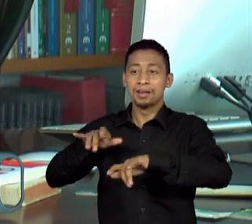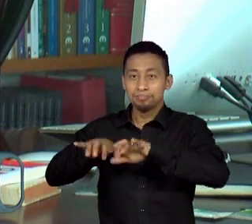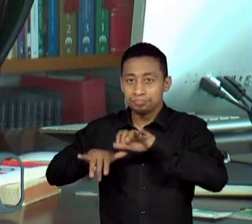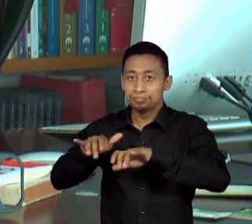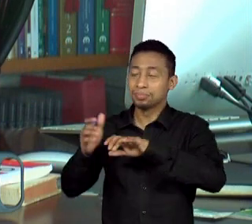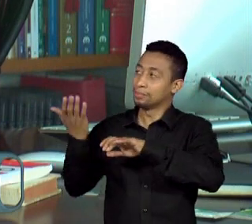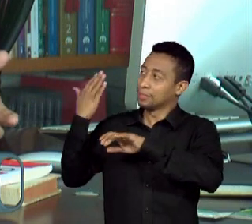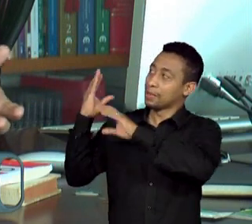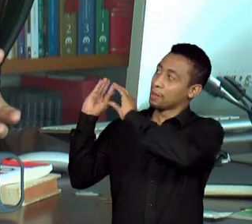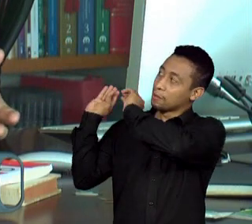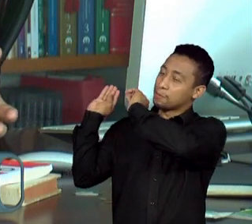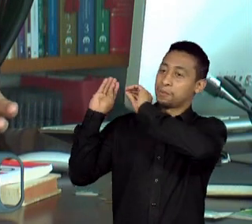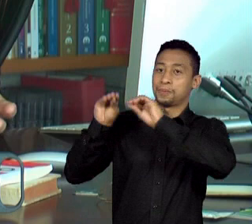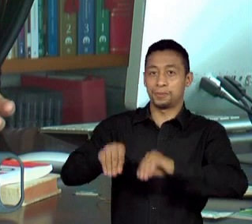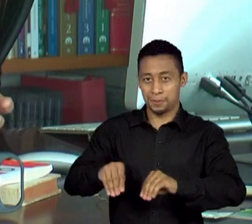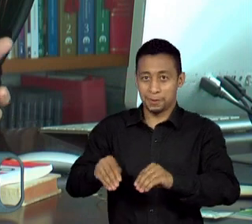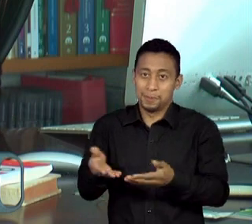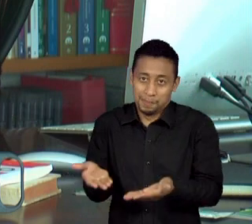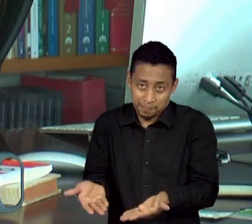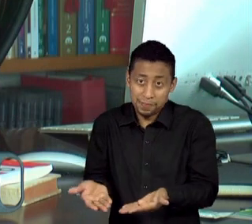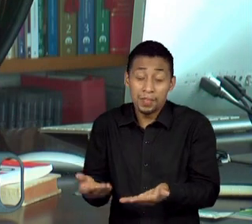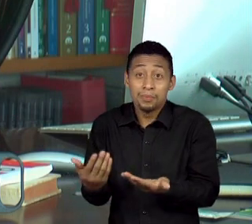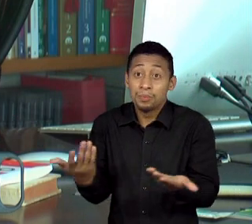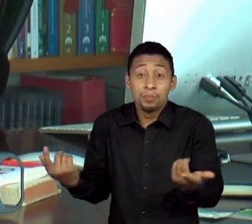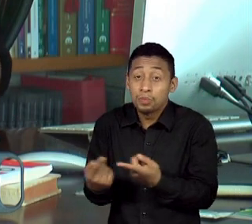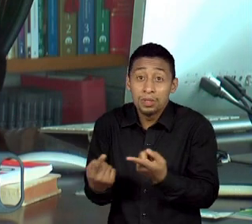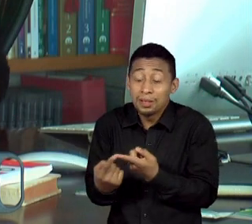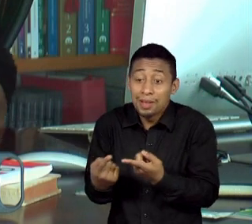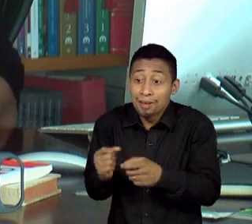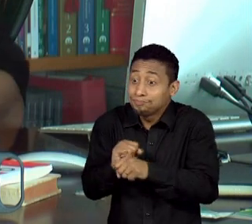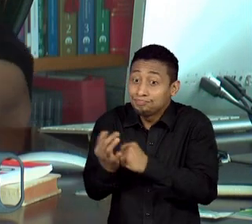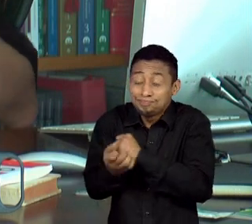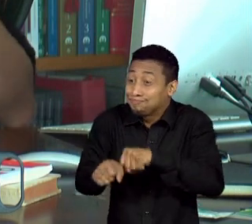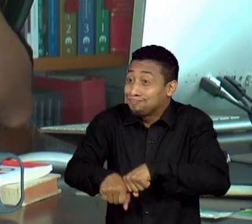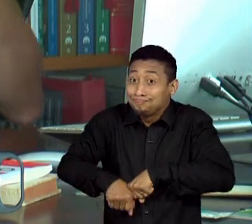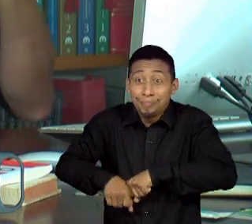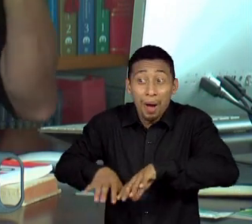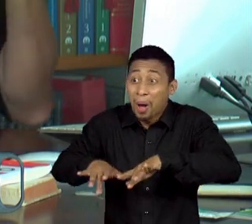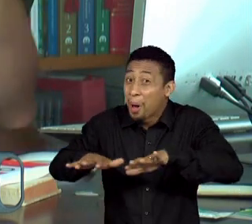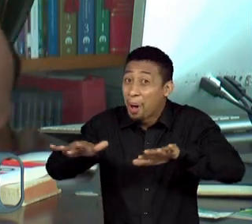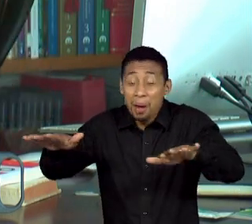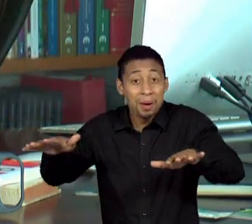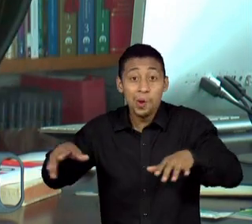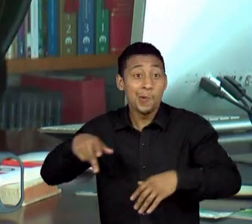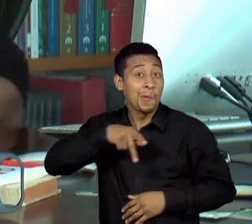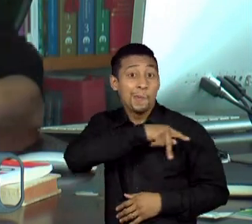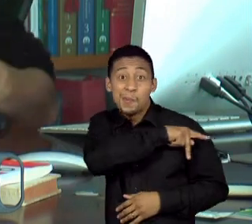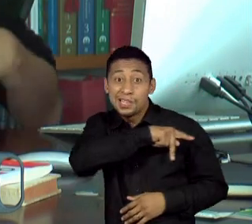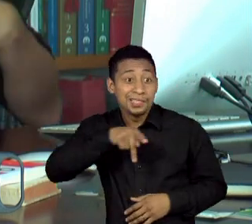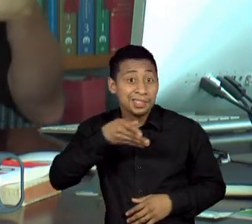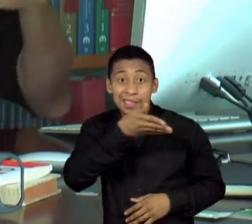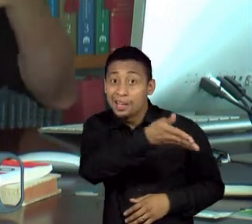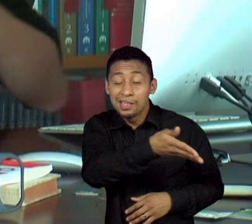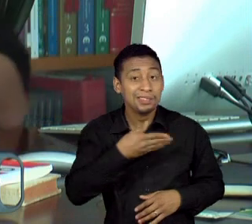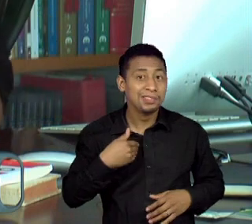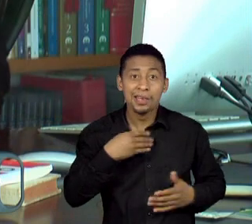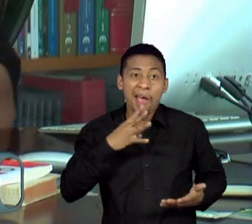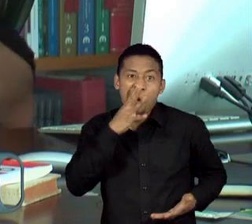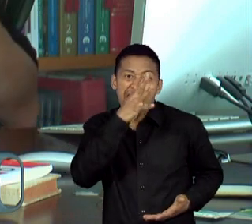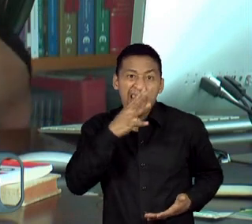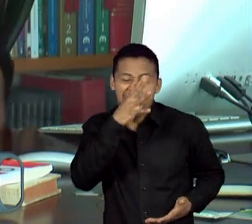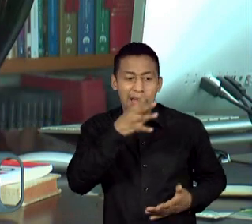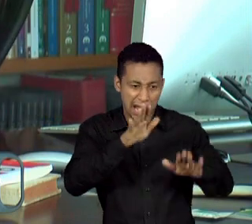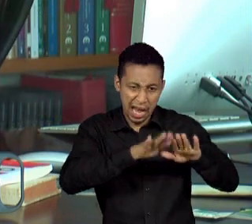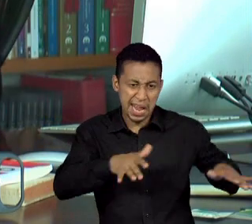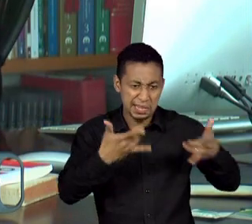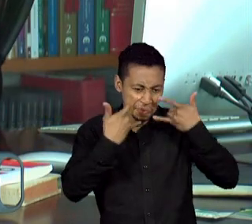a realidade estava chutando a nossa porta. Com mortes diárias, com um presidente que tira máscaras de criança, com um